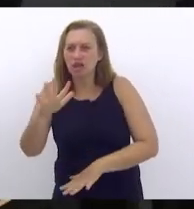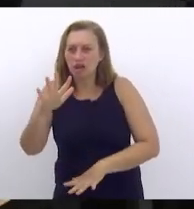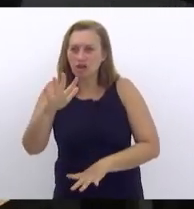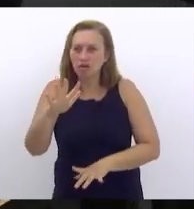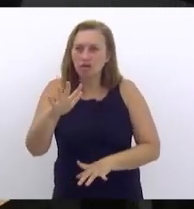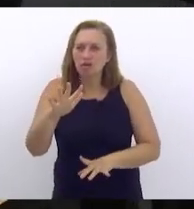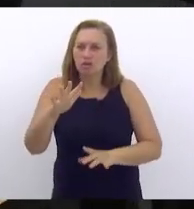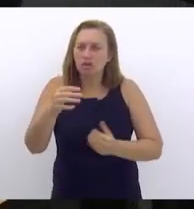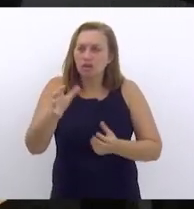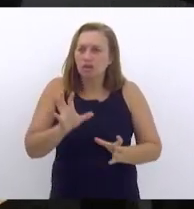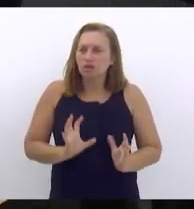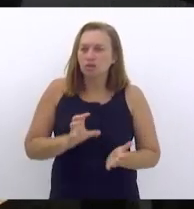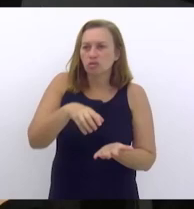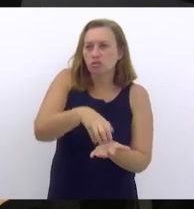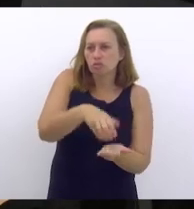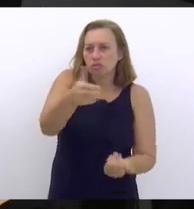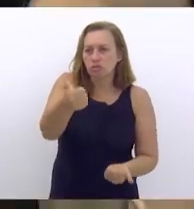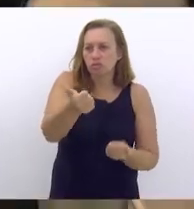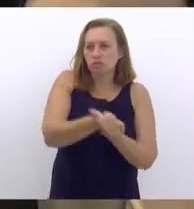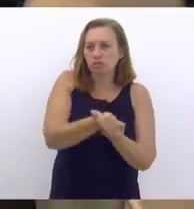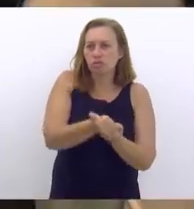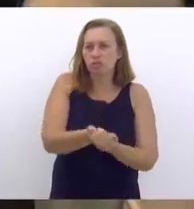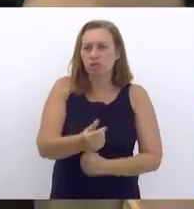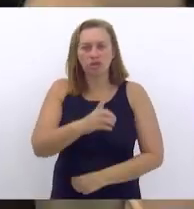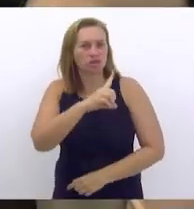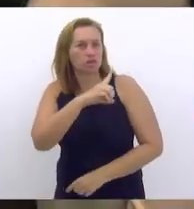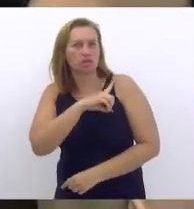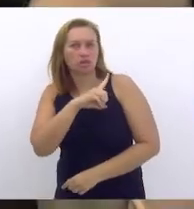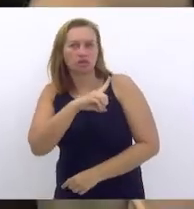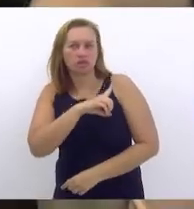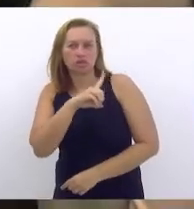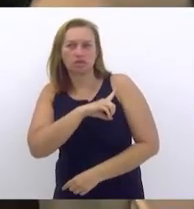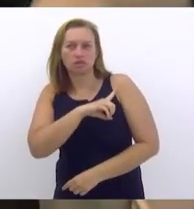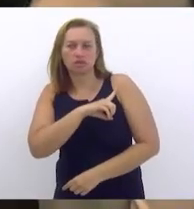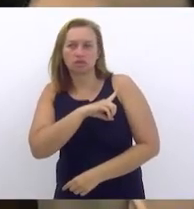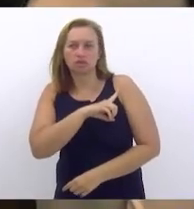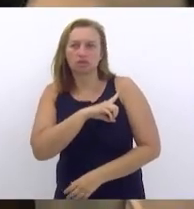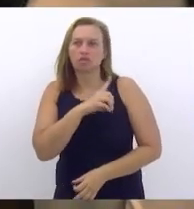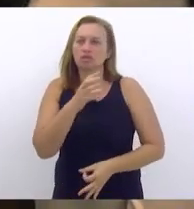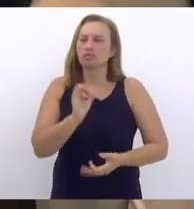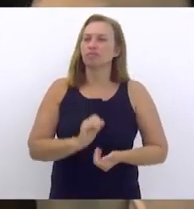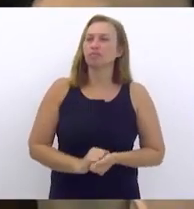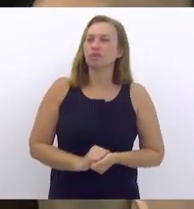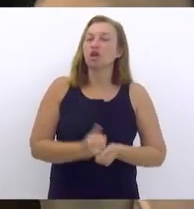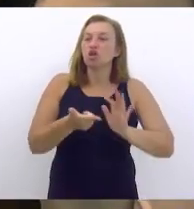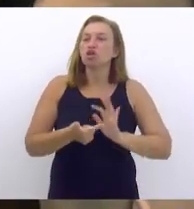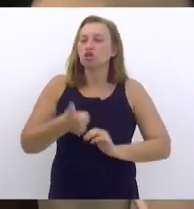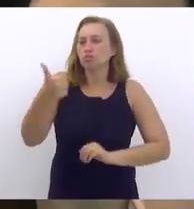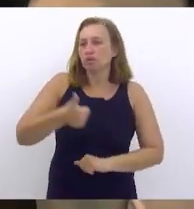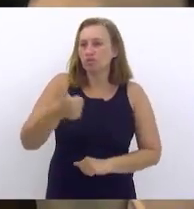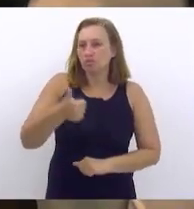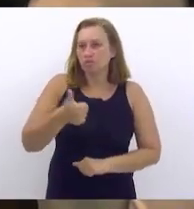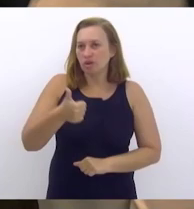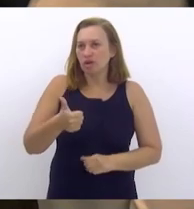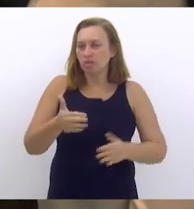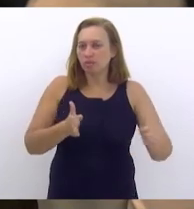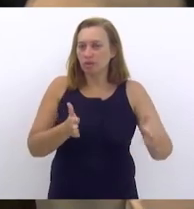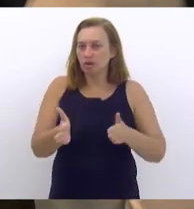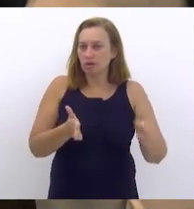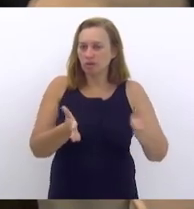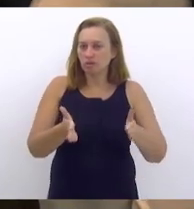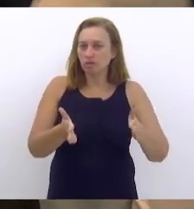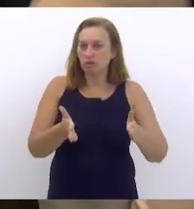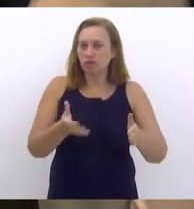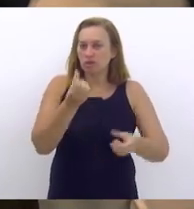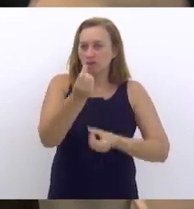da Secretaria da Polícia Civil do Estado do Rio de Janeiro demonstraram que só no primeiro semestre de 2023